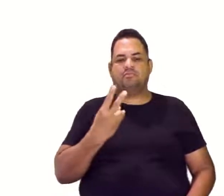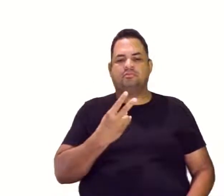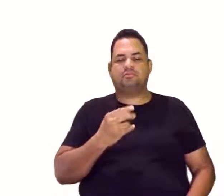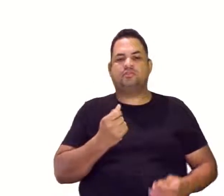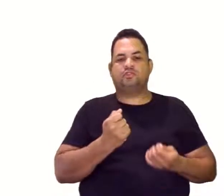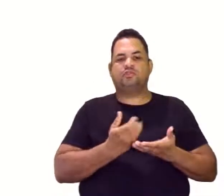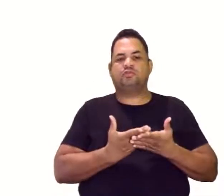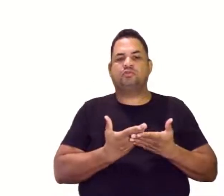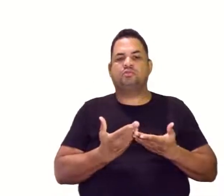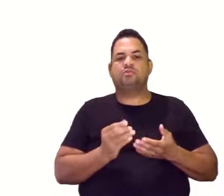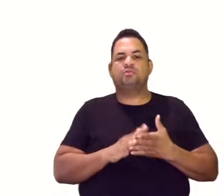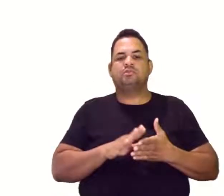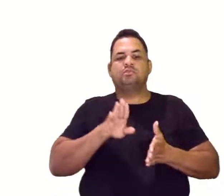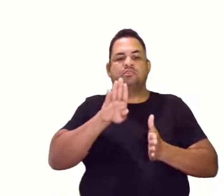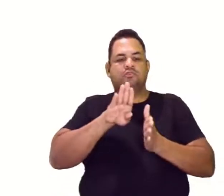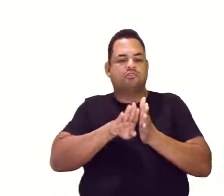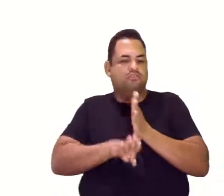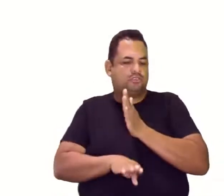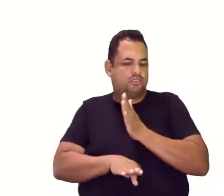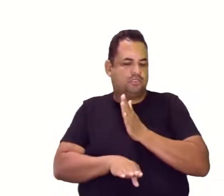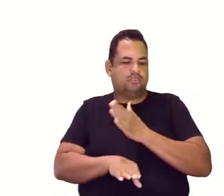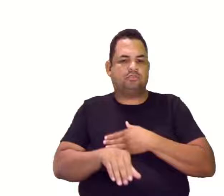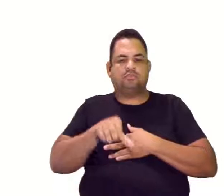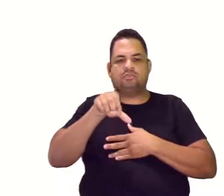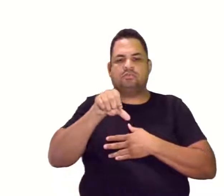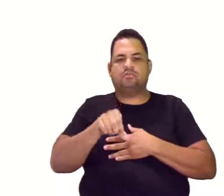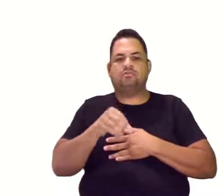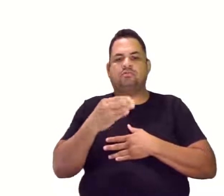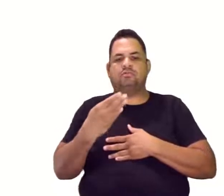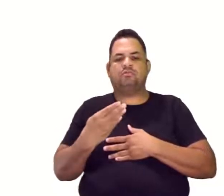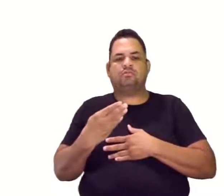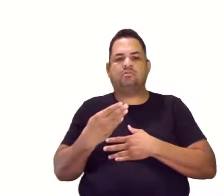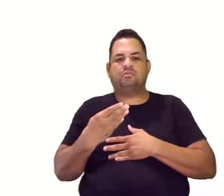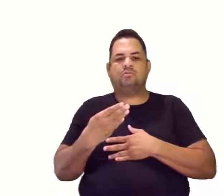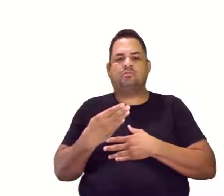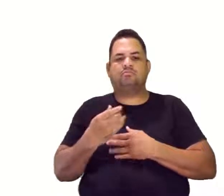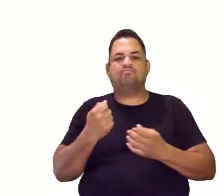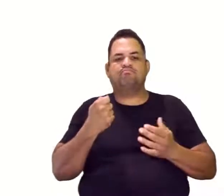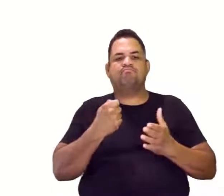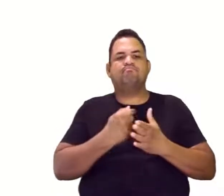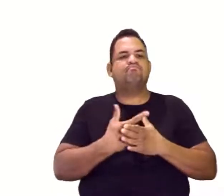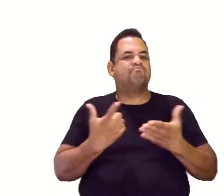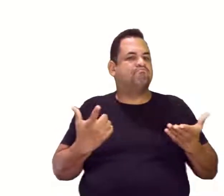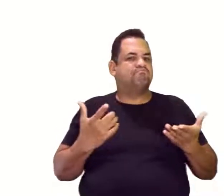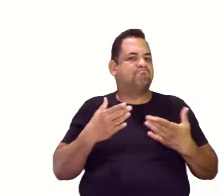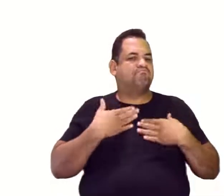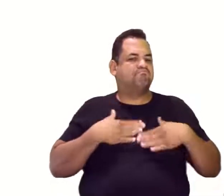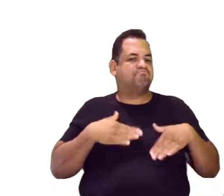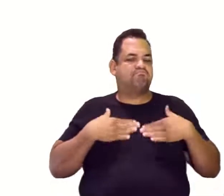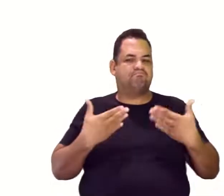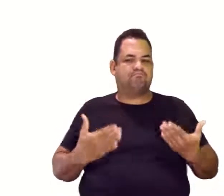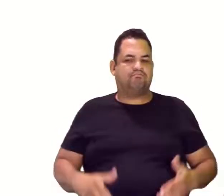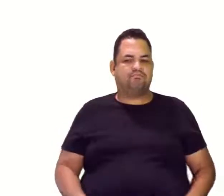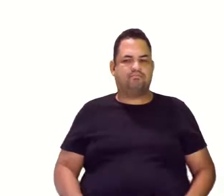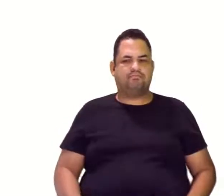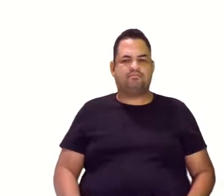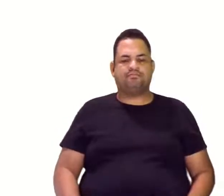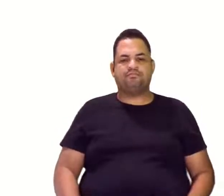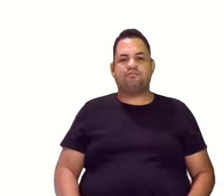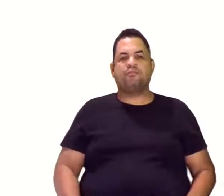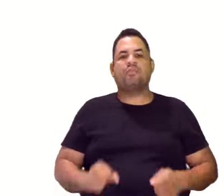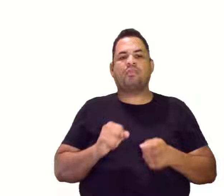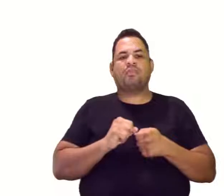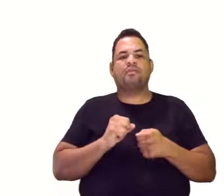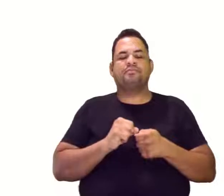despesas, eu vou ter que tirar 94 do que ele ganha? Uhum. Então ficou tranquilo agora. Então, aí agora o que eu